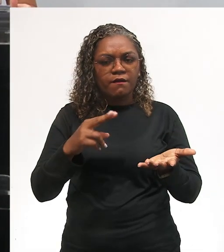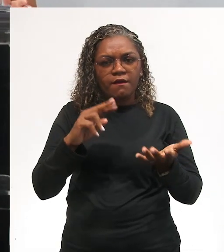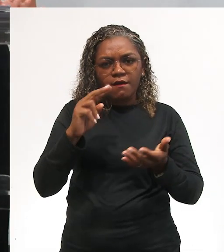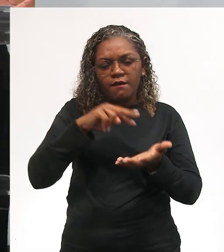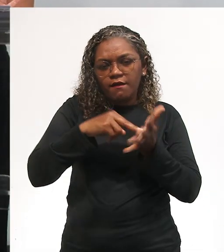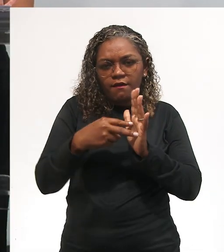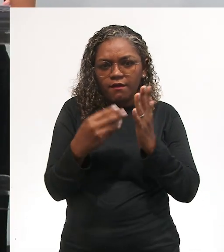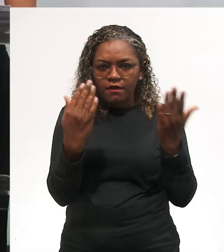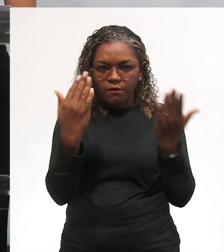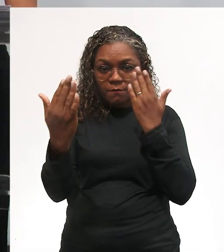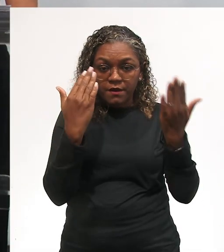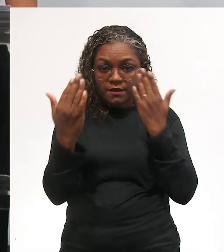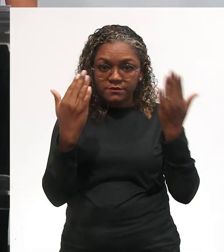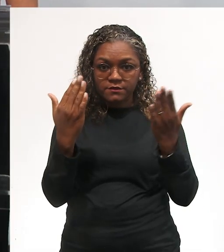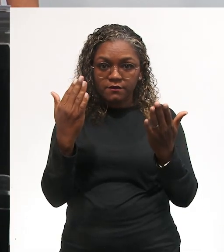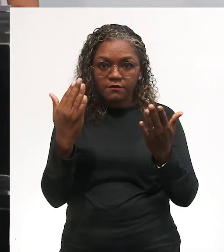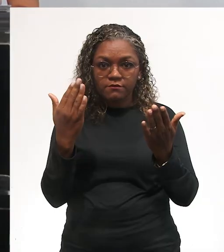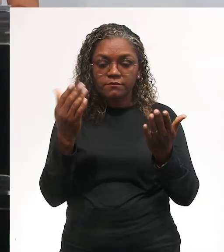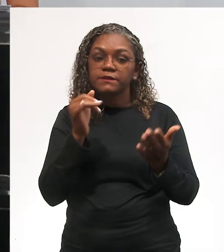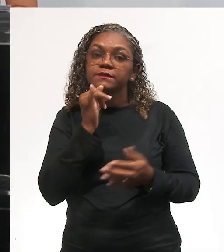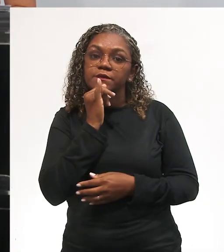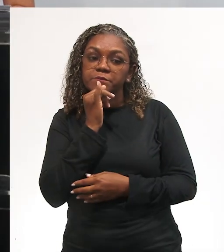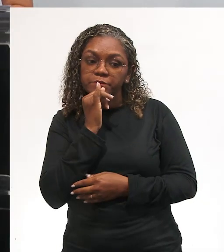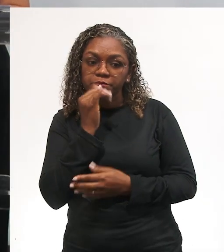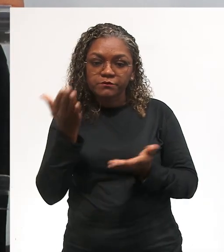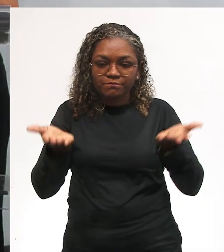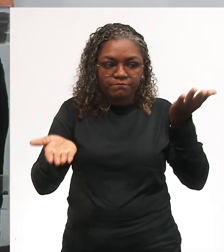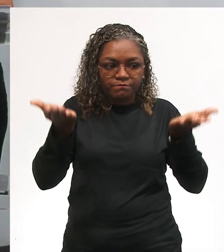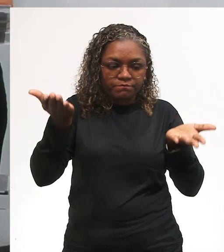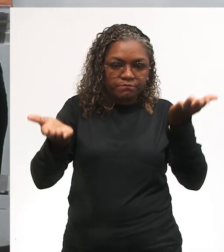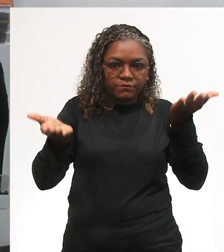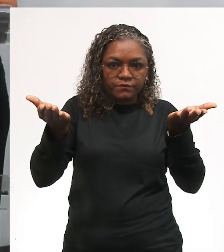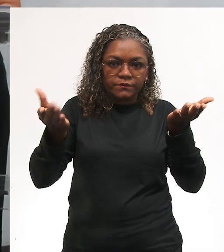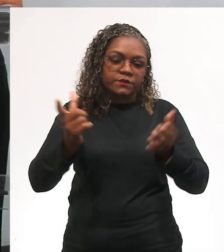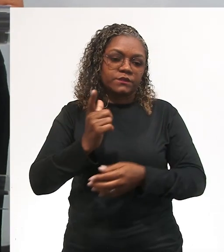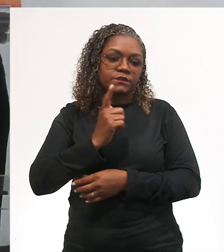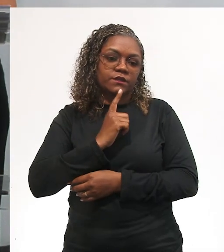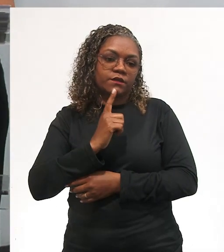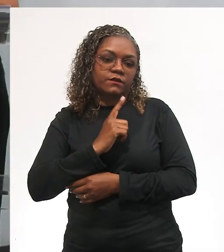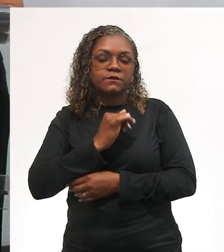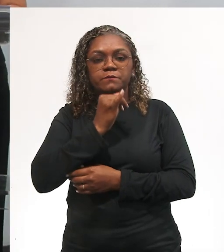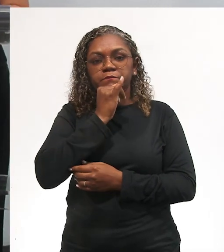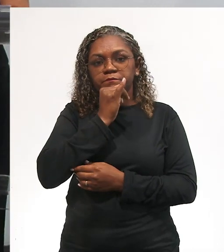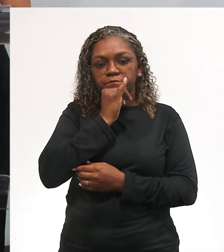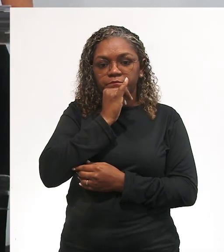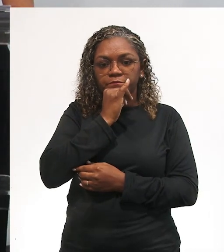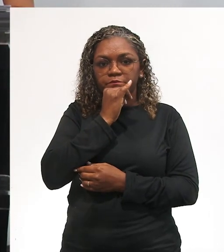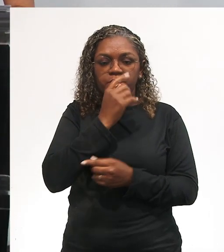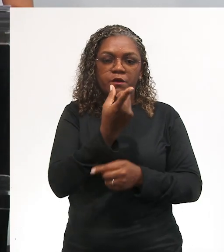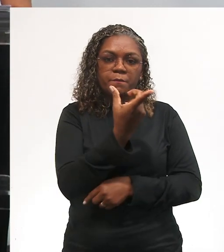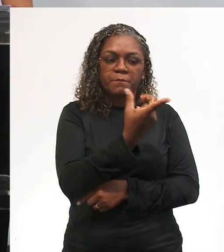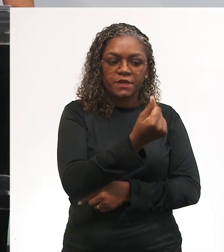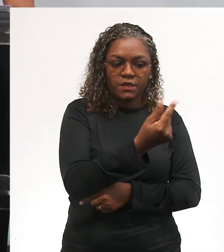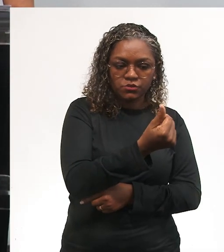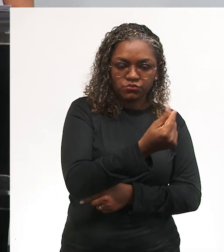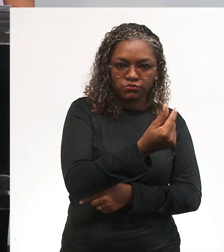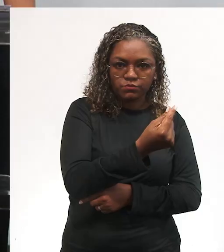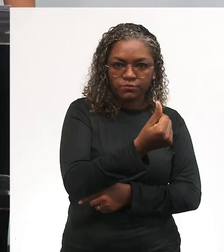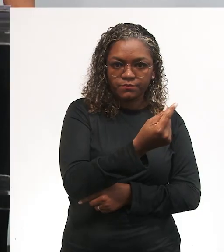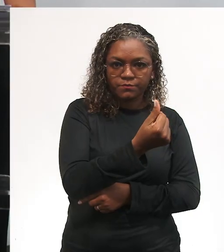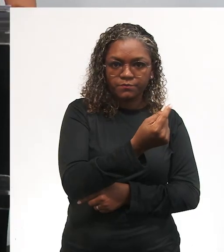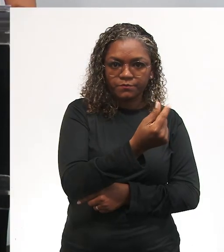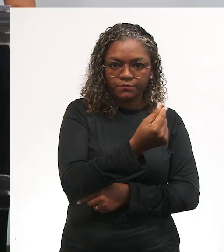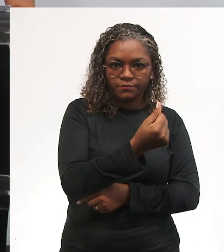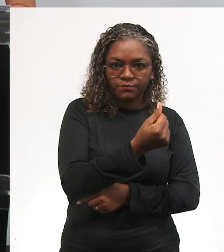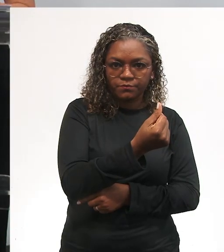fazemos a comparação entre duas unidades. Então, quando a gente tem uma comparação de preços, quando a gente tem a